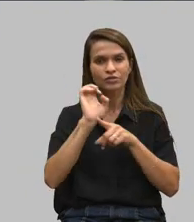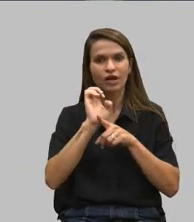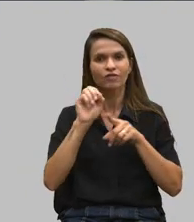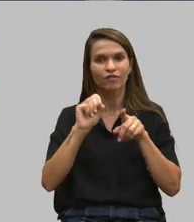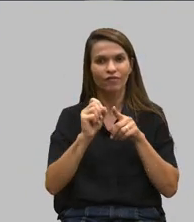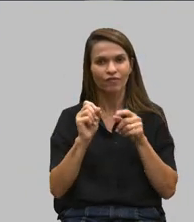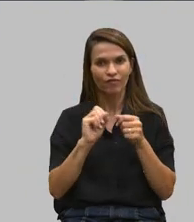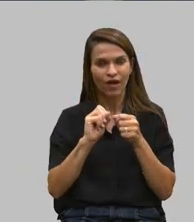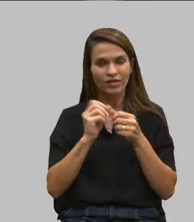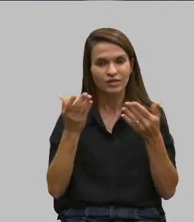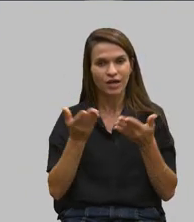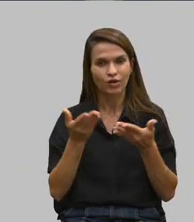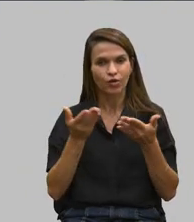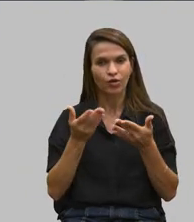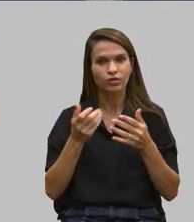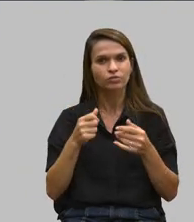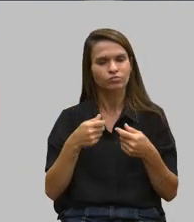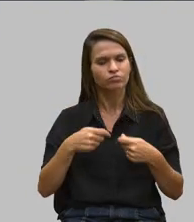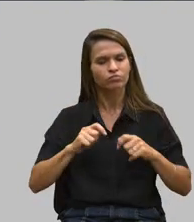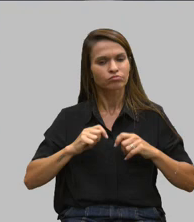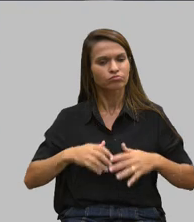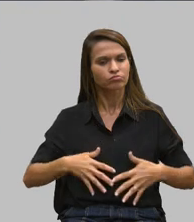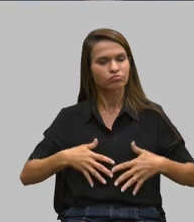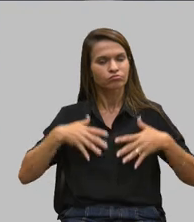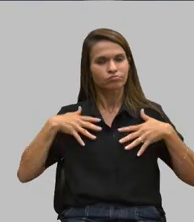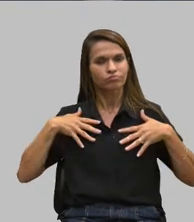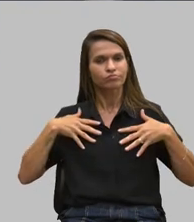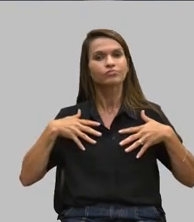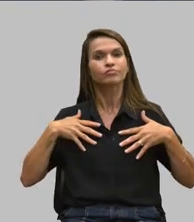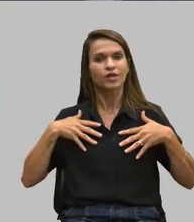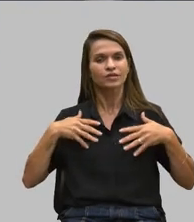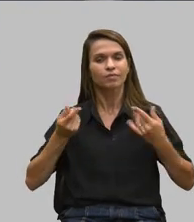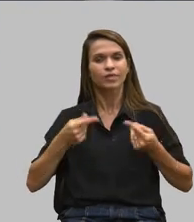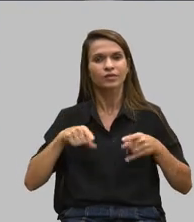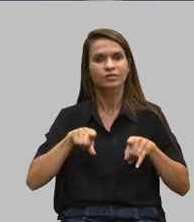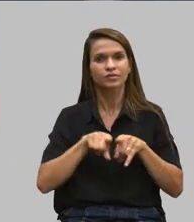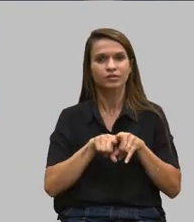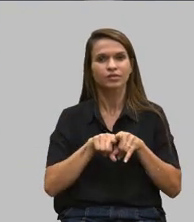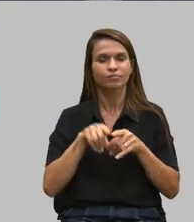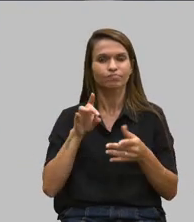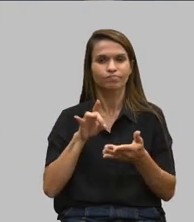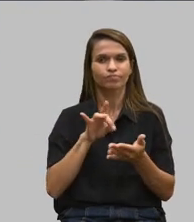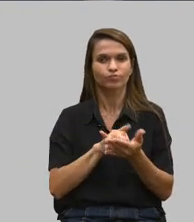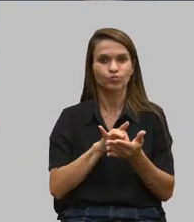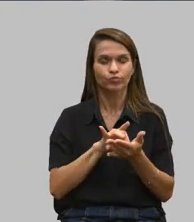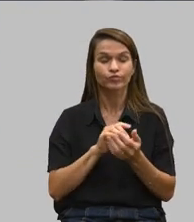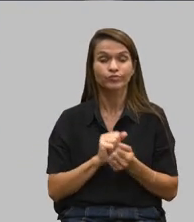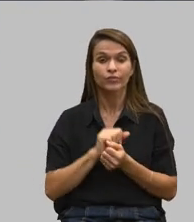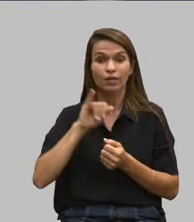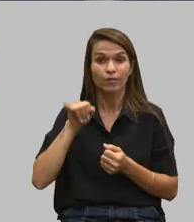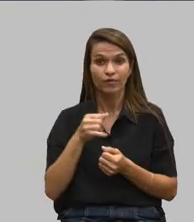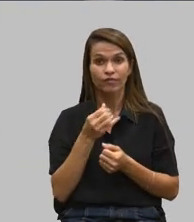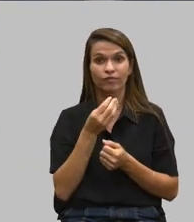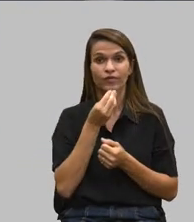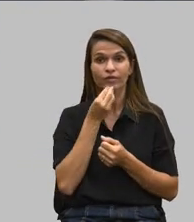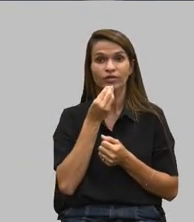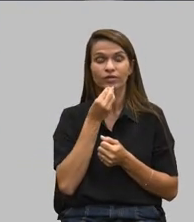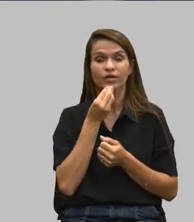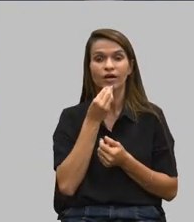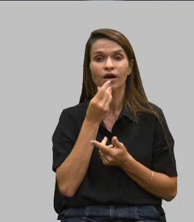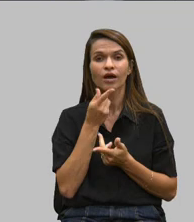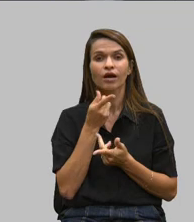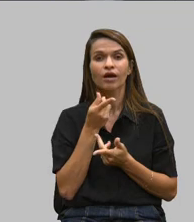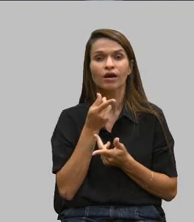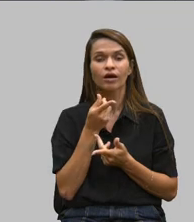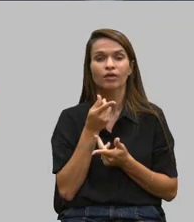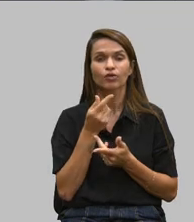de Educação que isso muito nos onra Igor muito nos honra essa parceria efetiva e aproveitar também a oportunidade acho que o secretário Igor